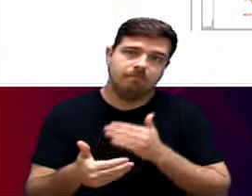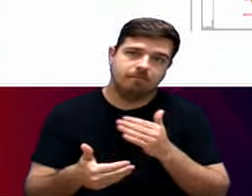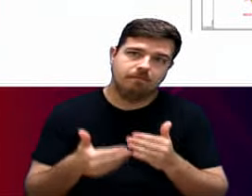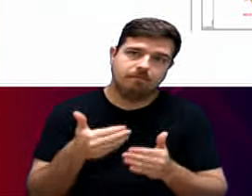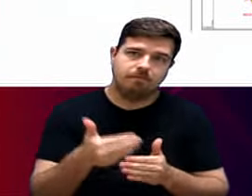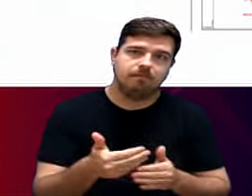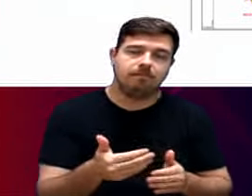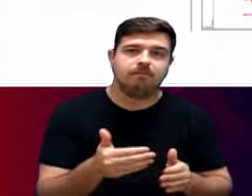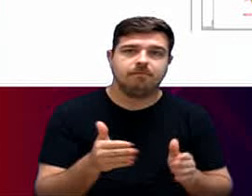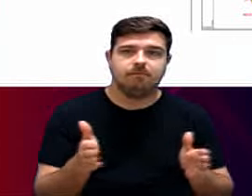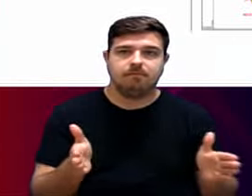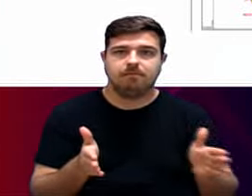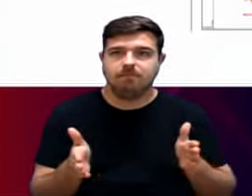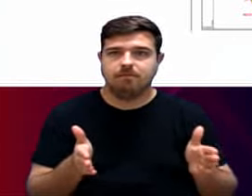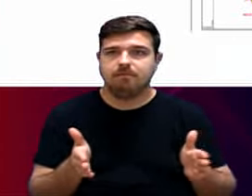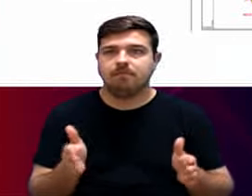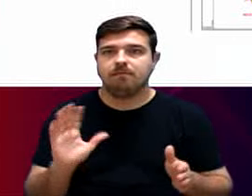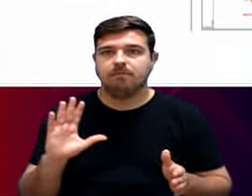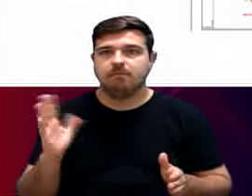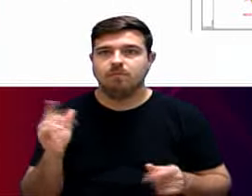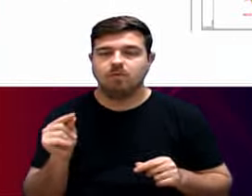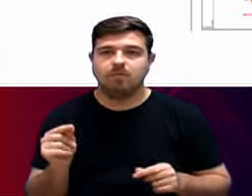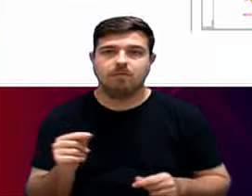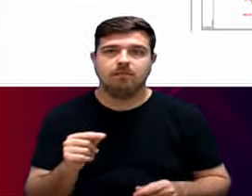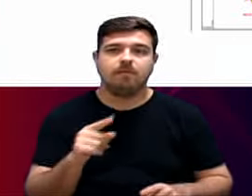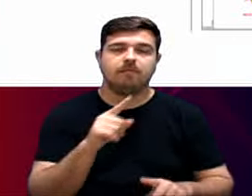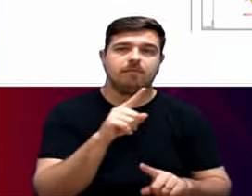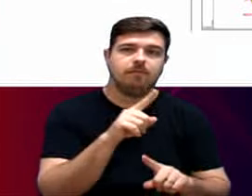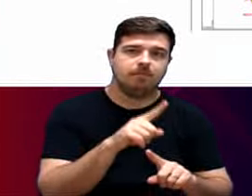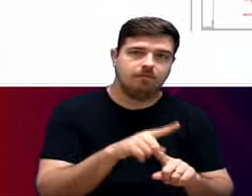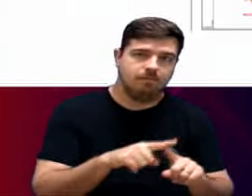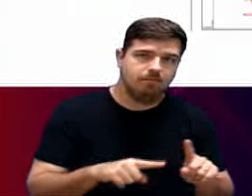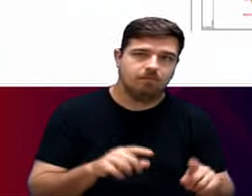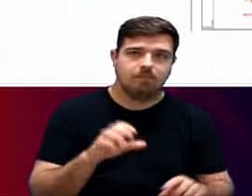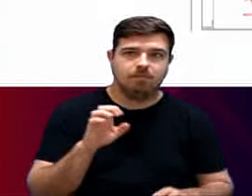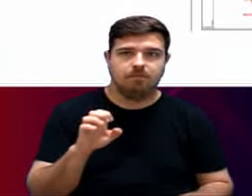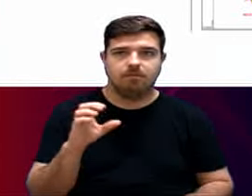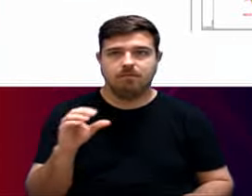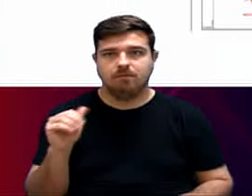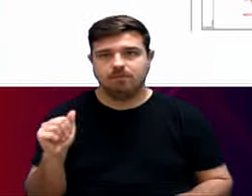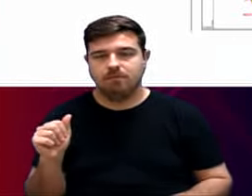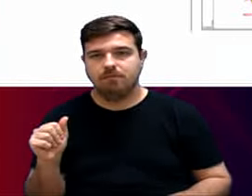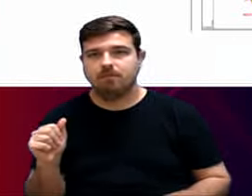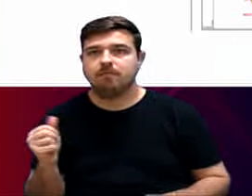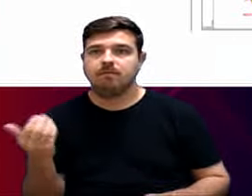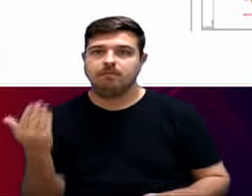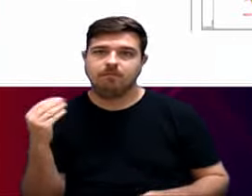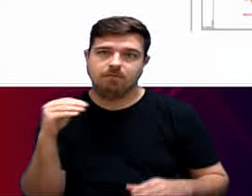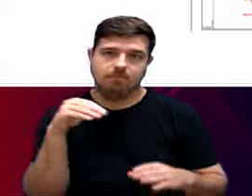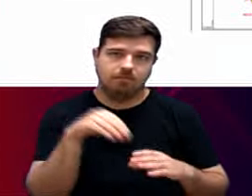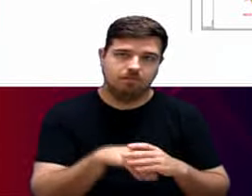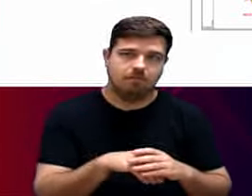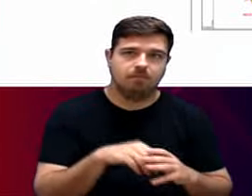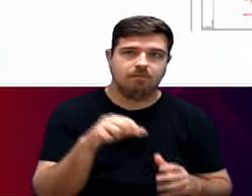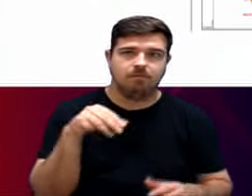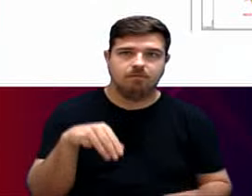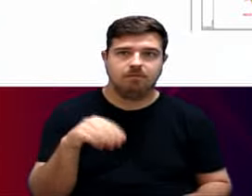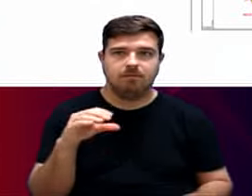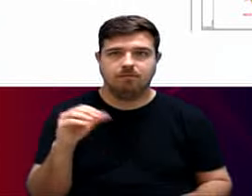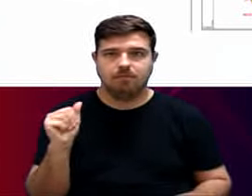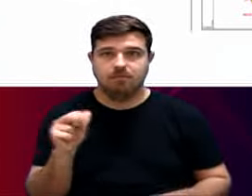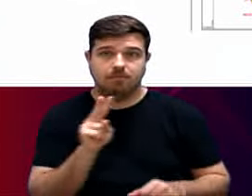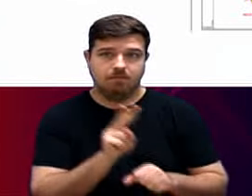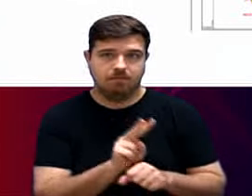trecho nós extinguimos essas eca ou seja dentro da MCA é preservação